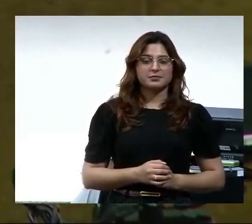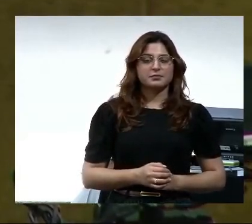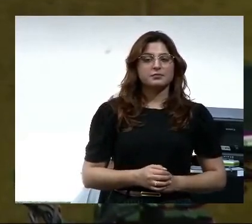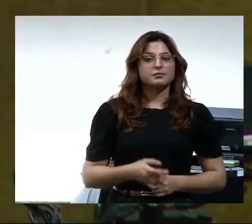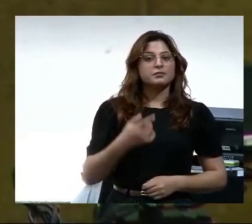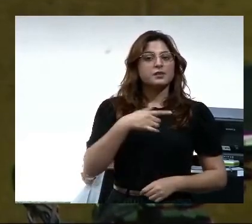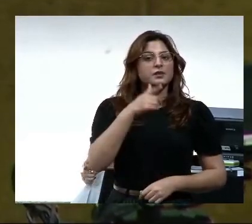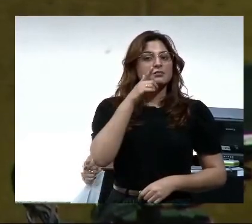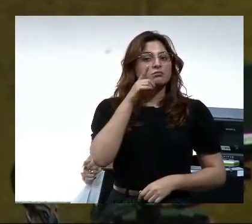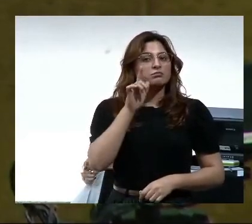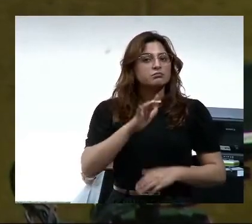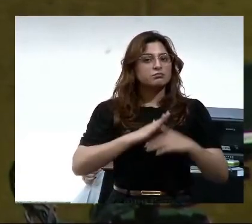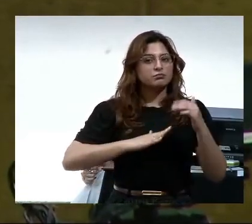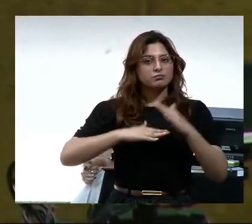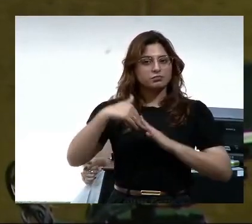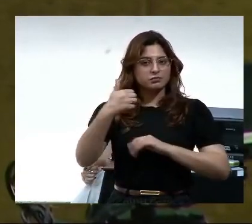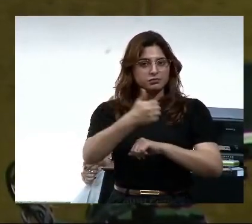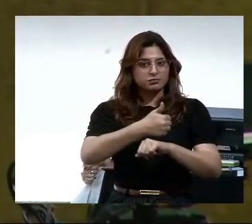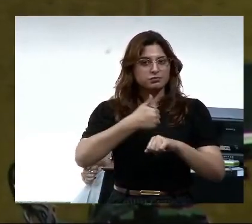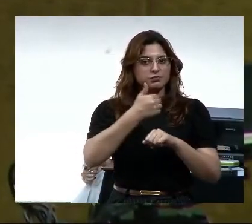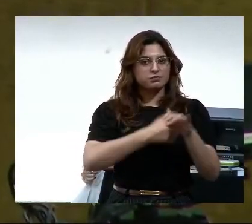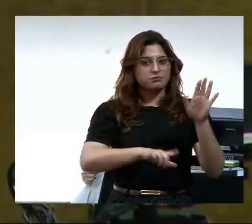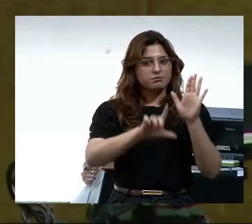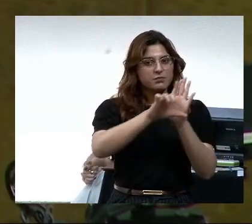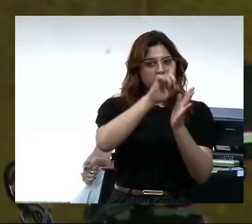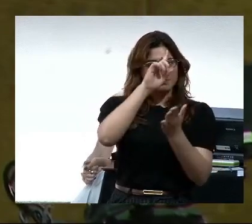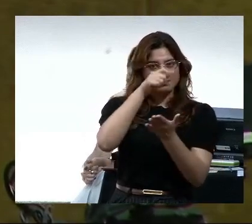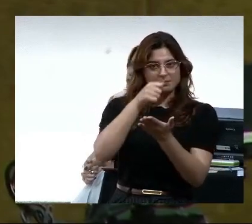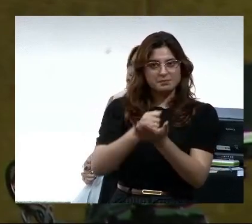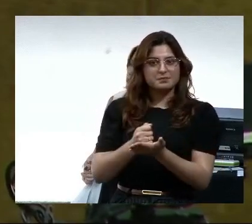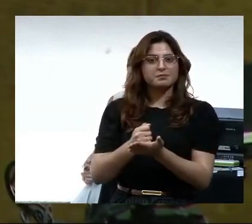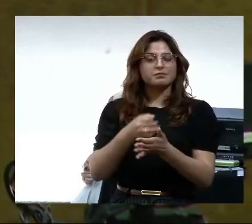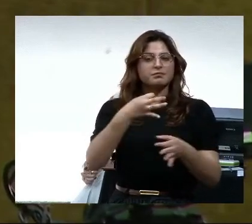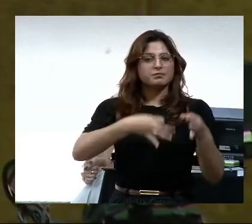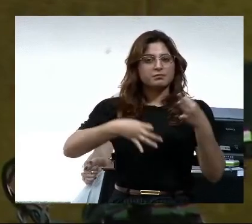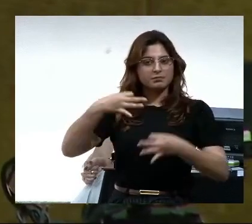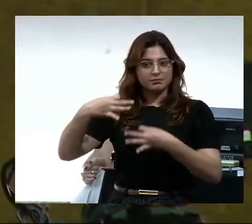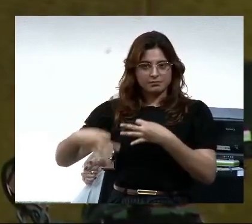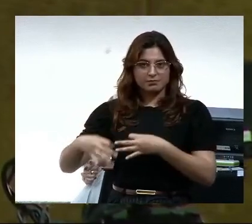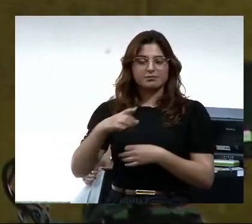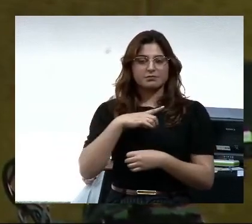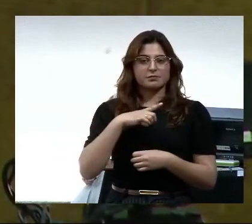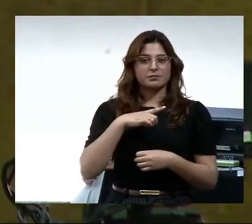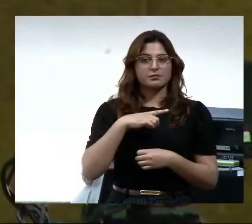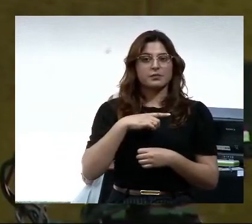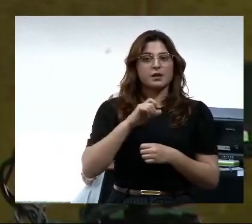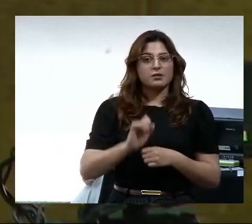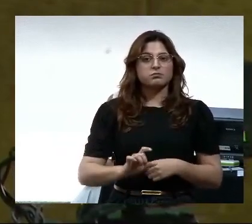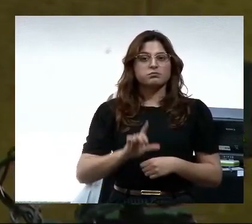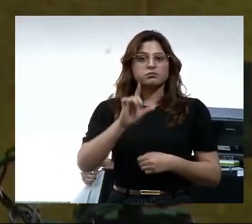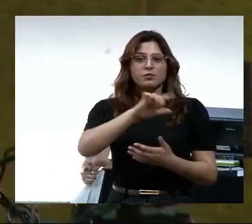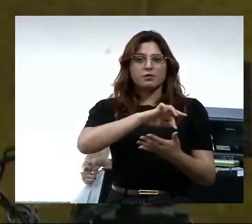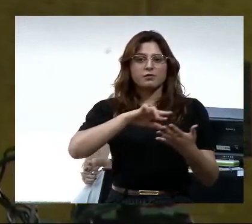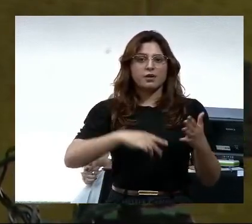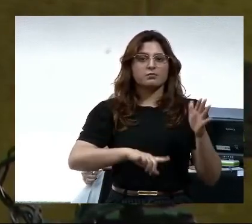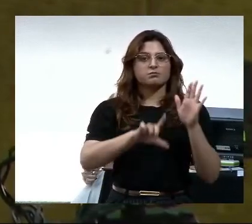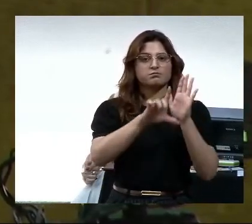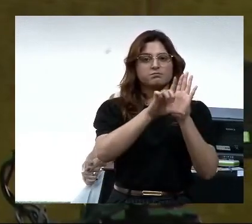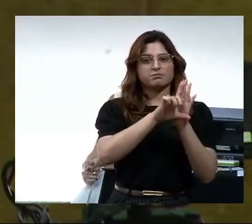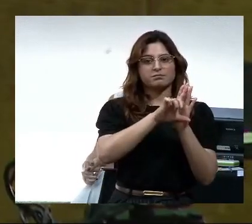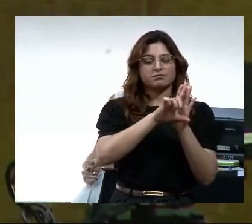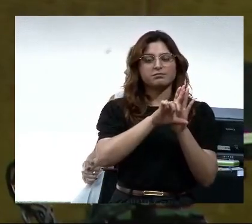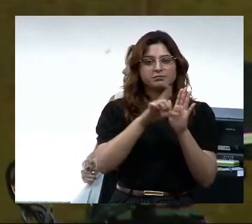conseguimos para a profissão leis e decisões judiciais inéditas, que aumentaram as proteções legais para as